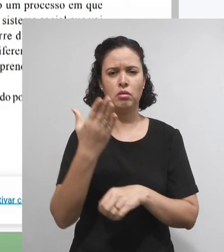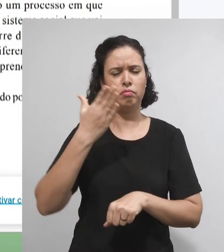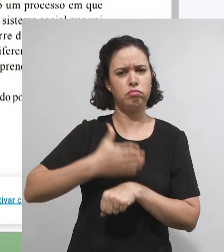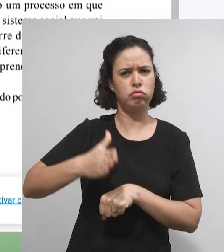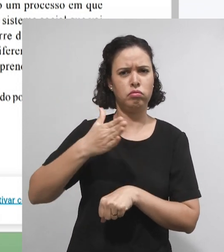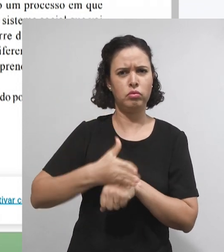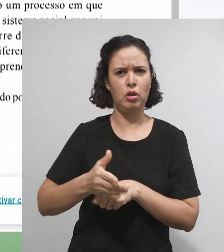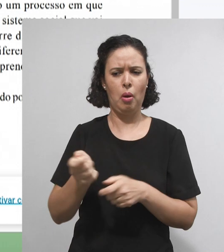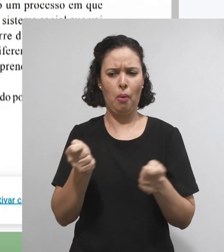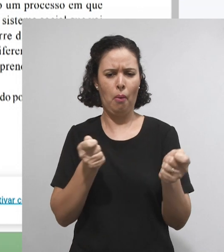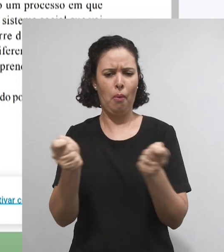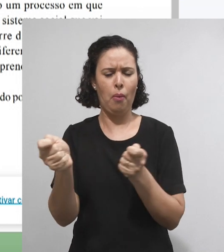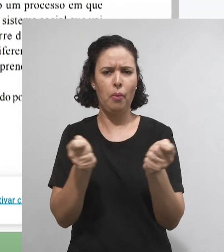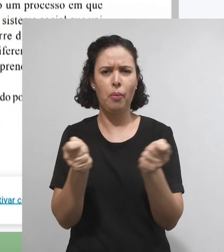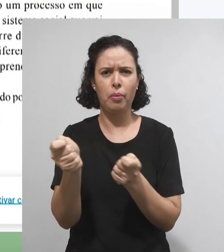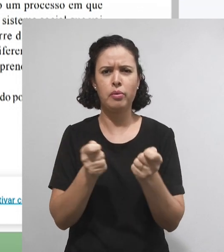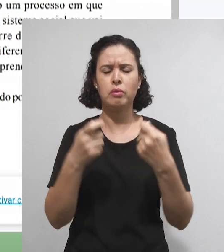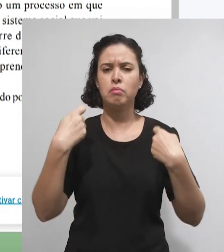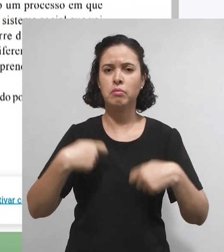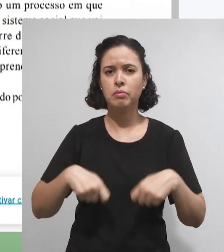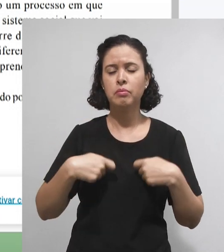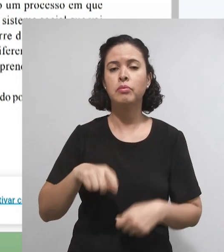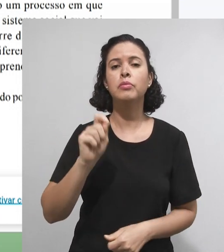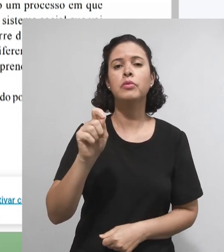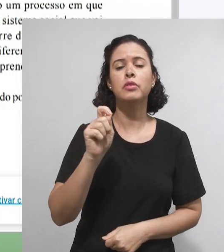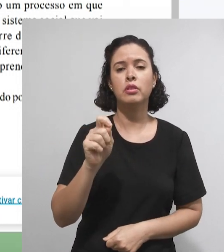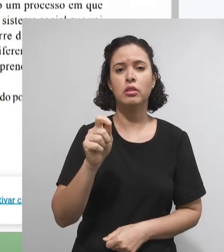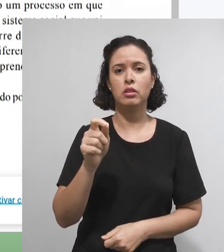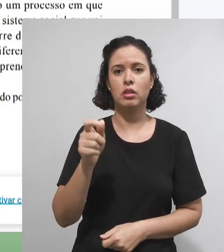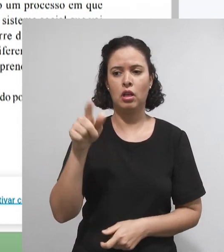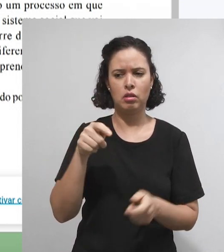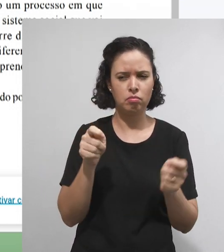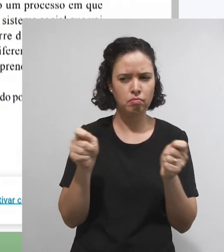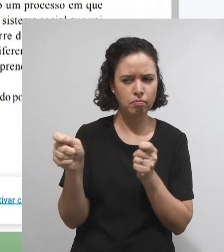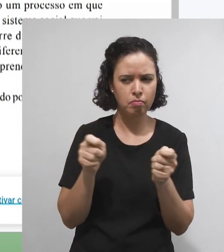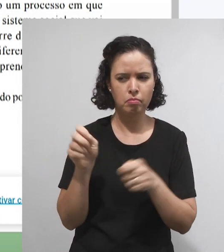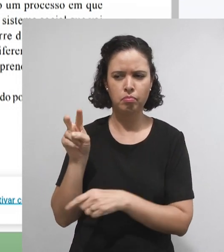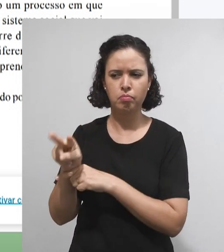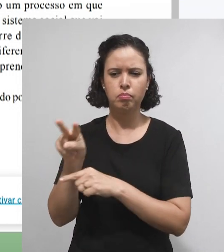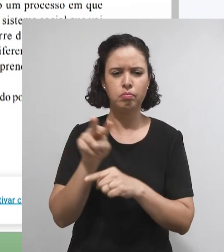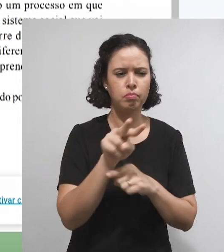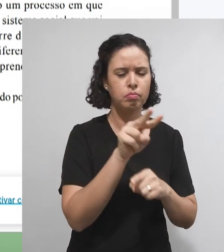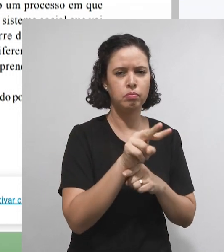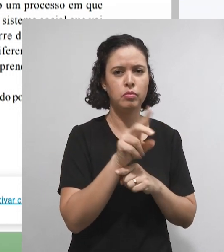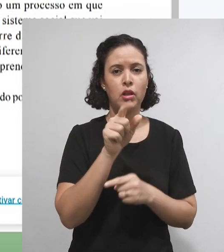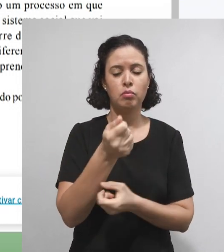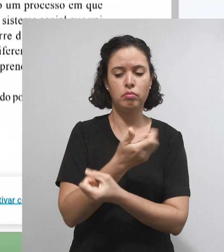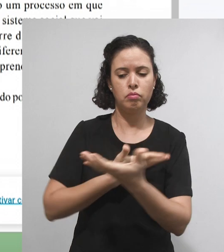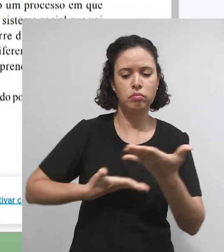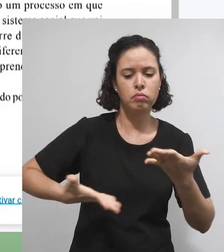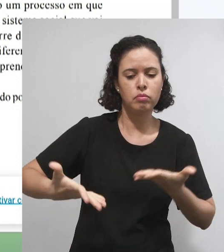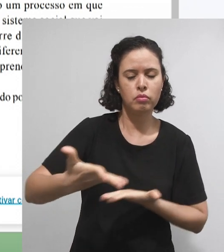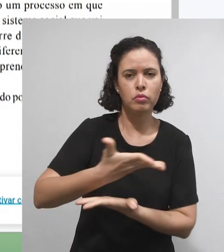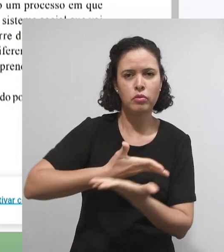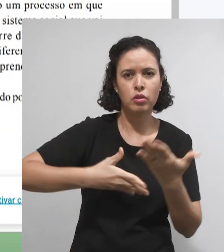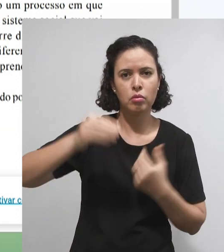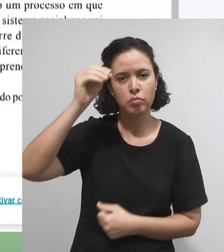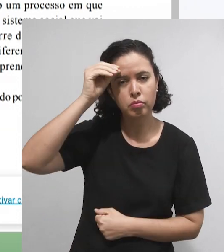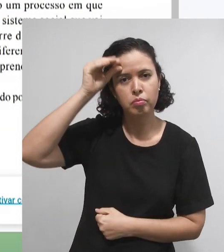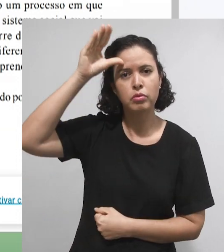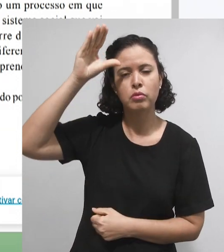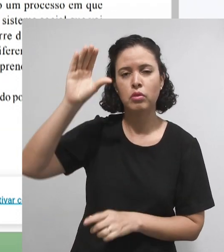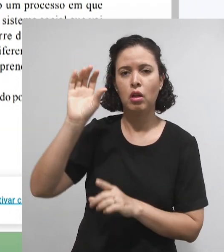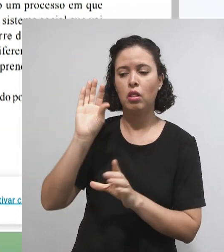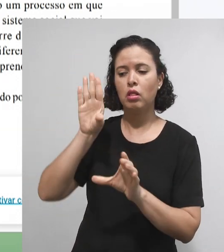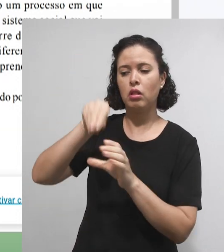prática controladora em que se faz necessário regular e controlar a distribuição do